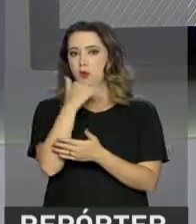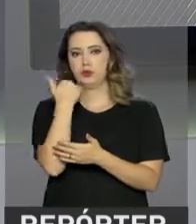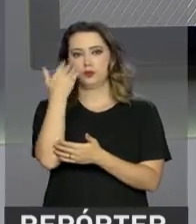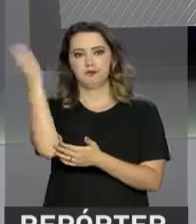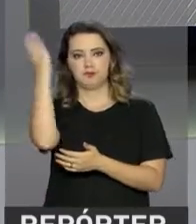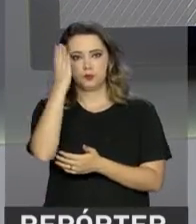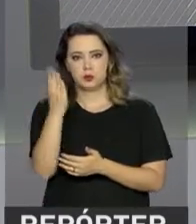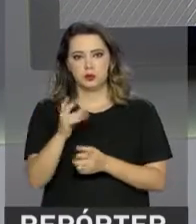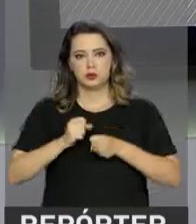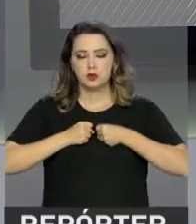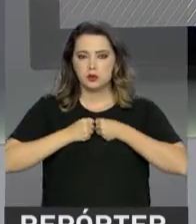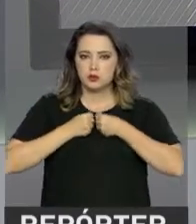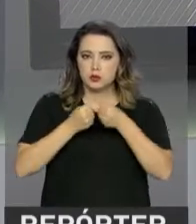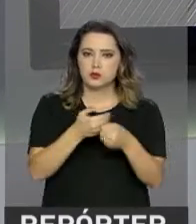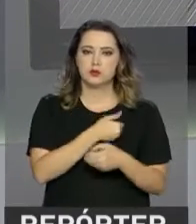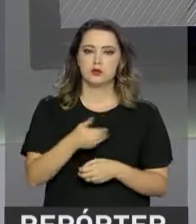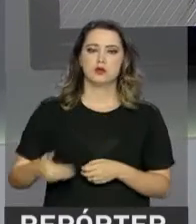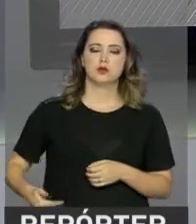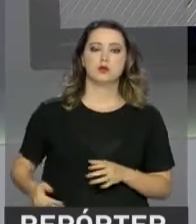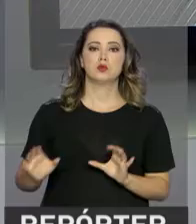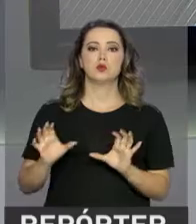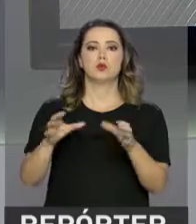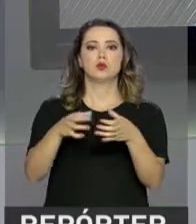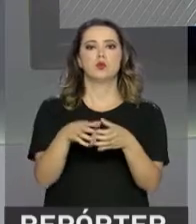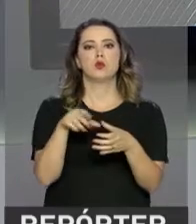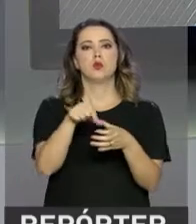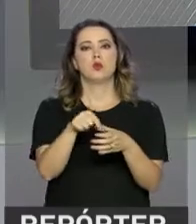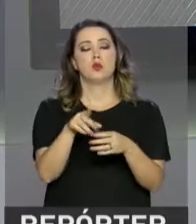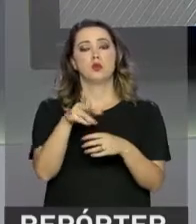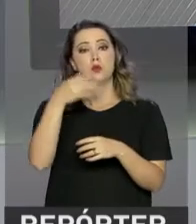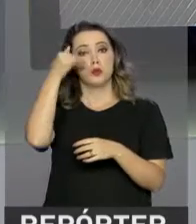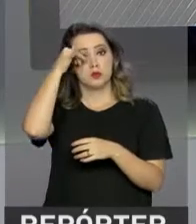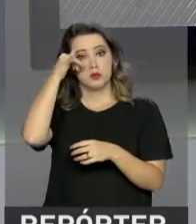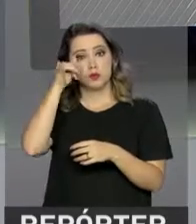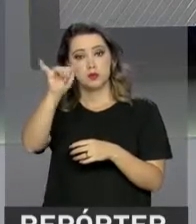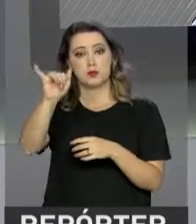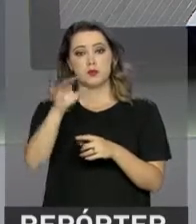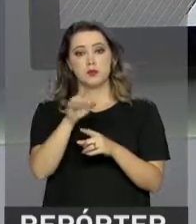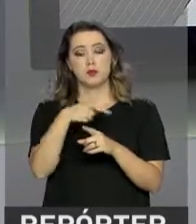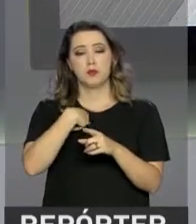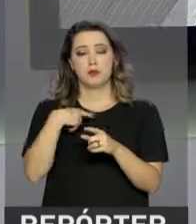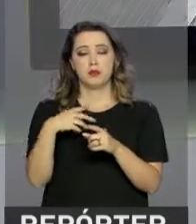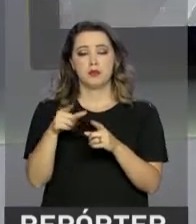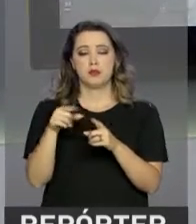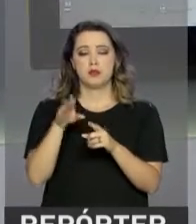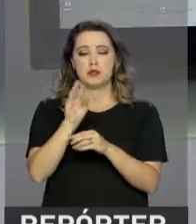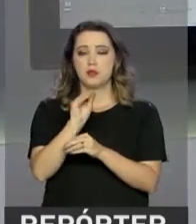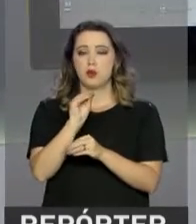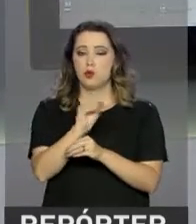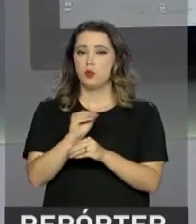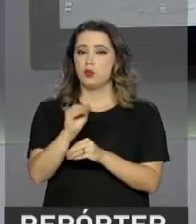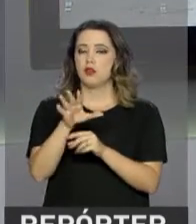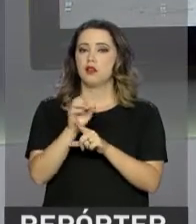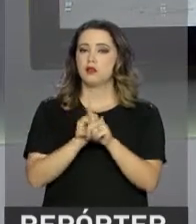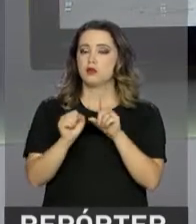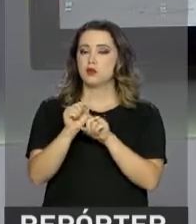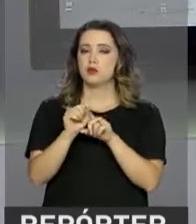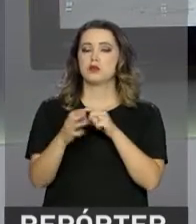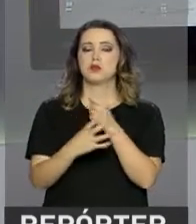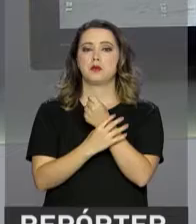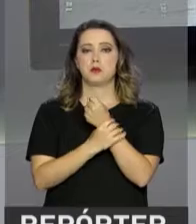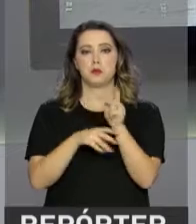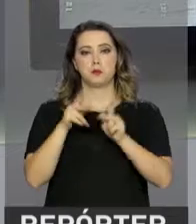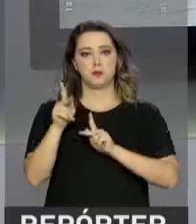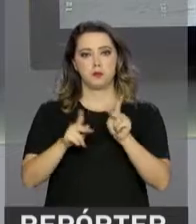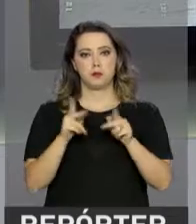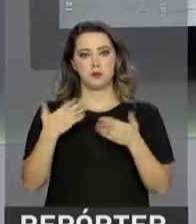dados é a Câmara de Prevenção Social em Segurança Pública. O repórter João Pedro Neto traz para a gente os detalhes sobre como